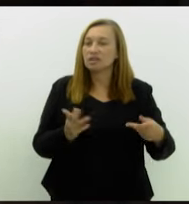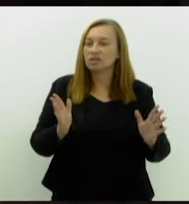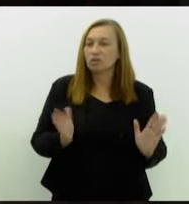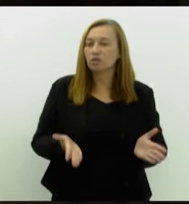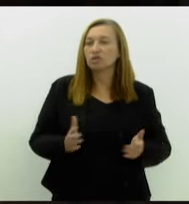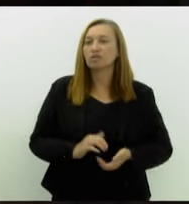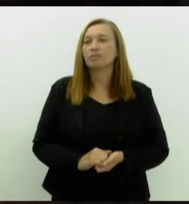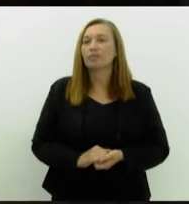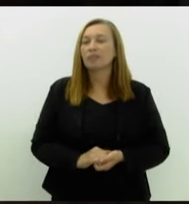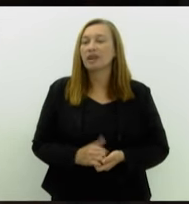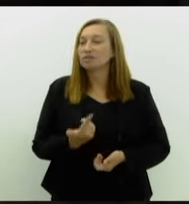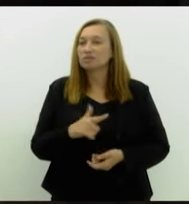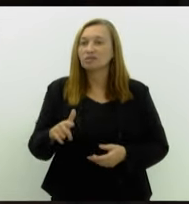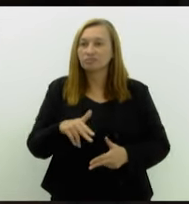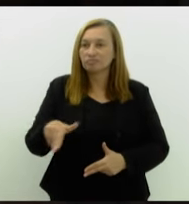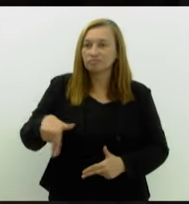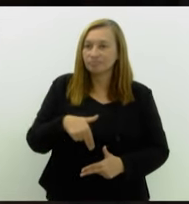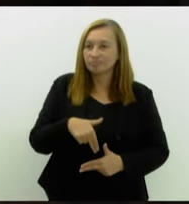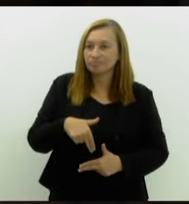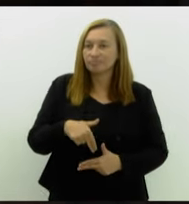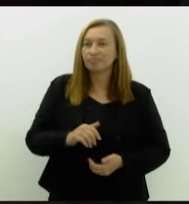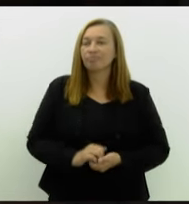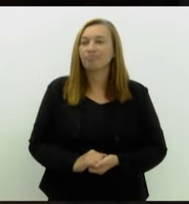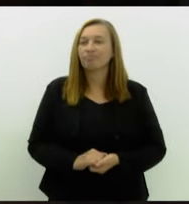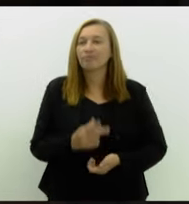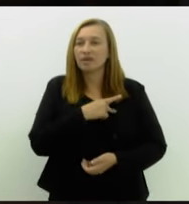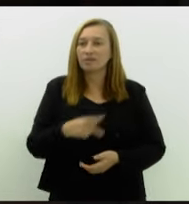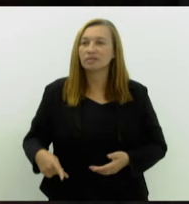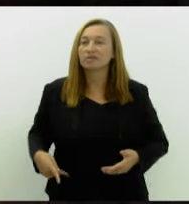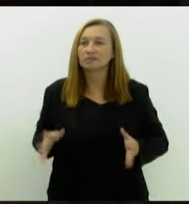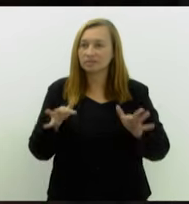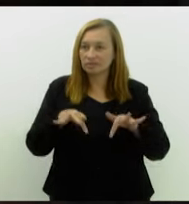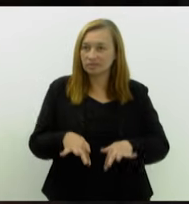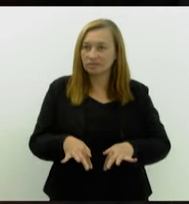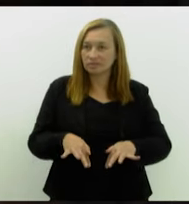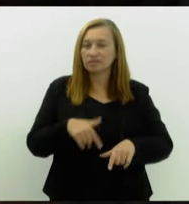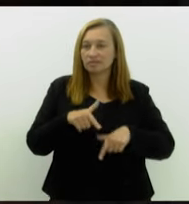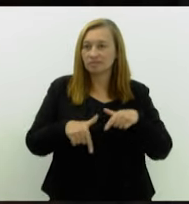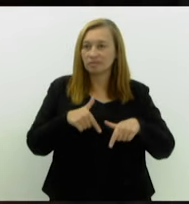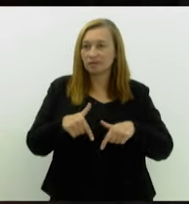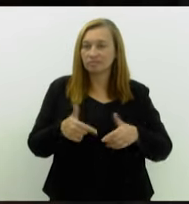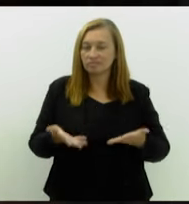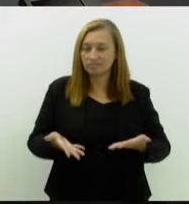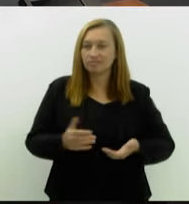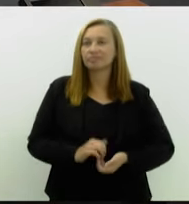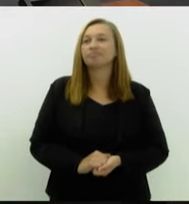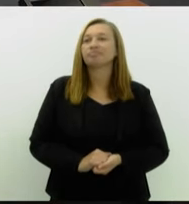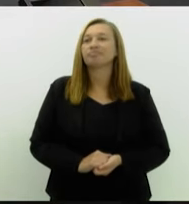E, não havendo mais vereador inscrito, a presidência encerra a presente sessão.